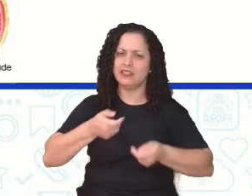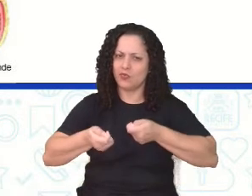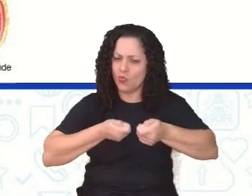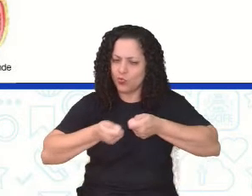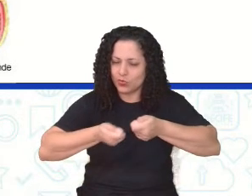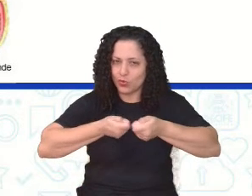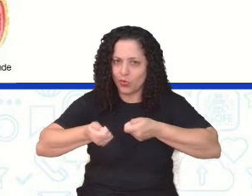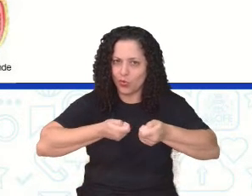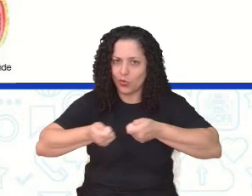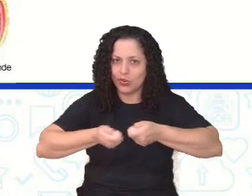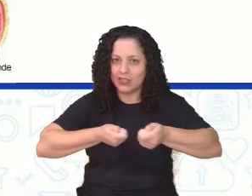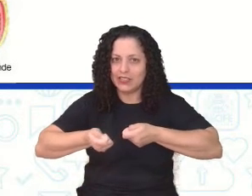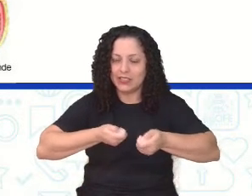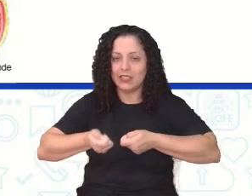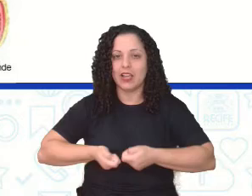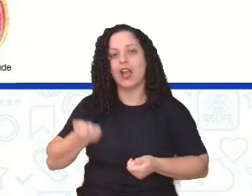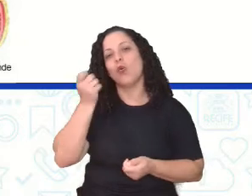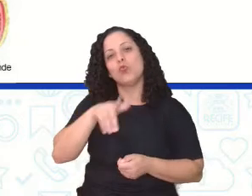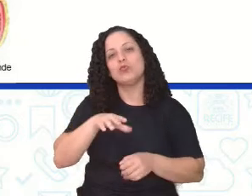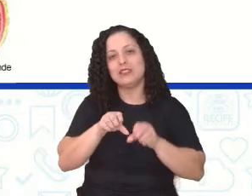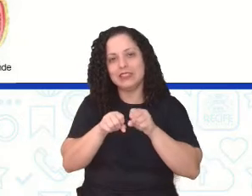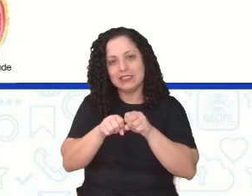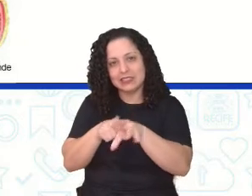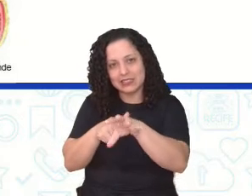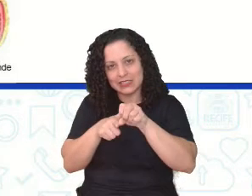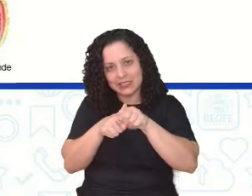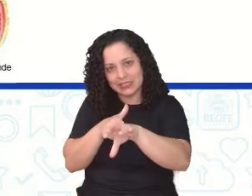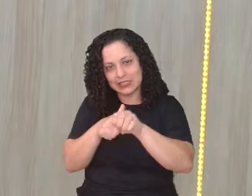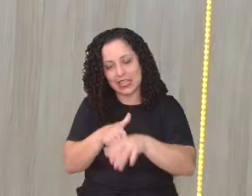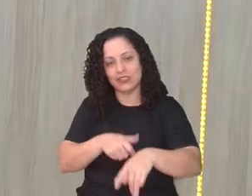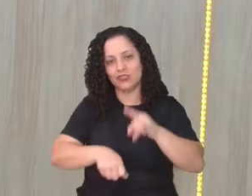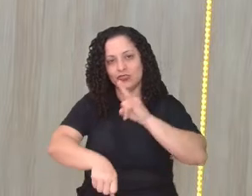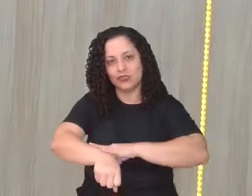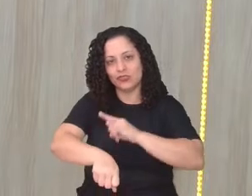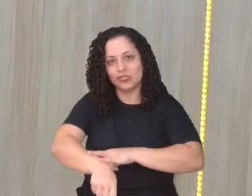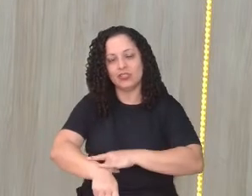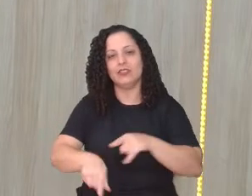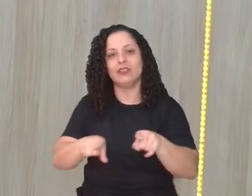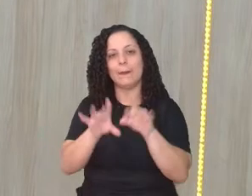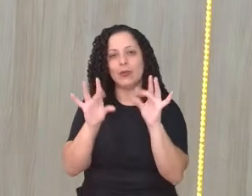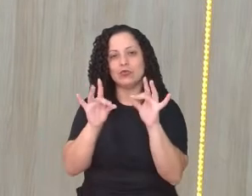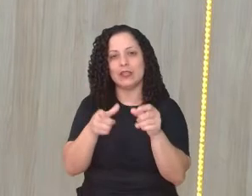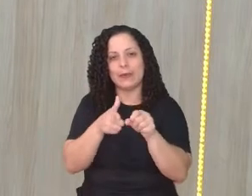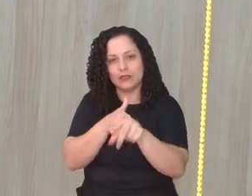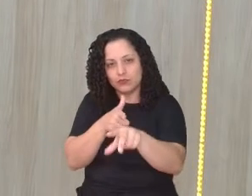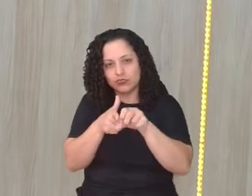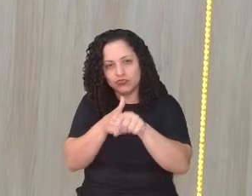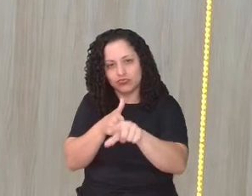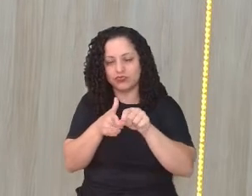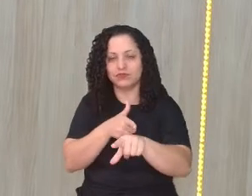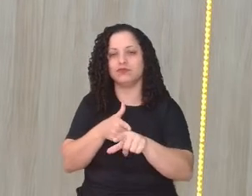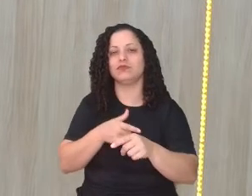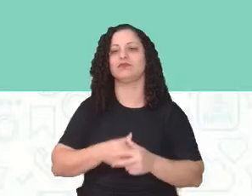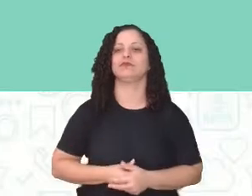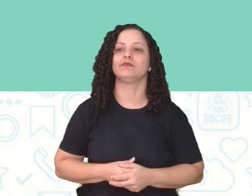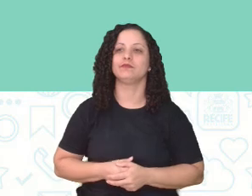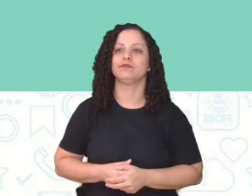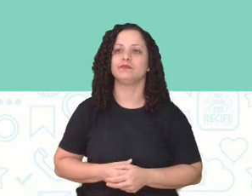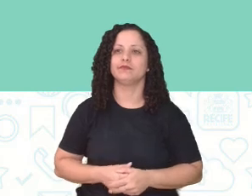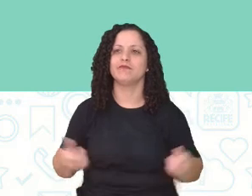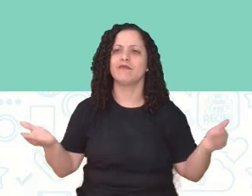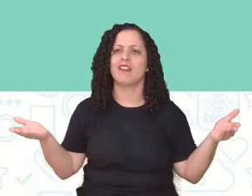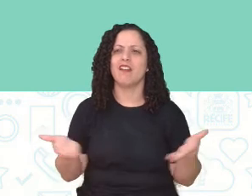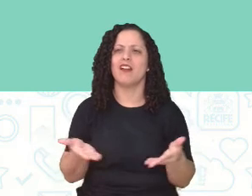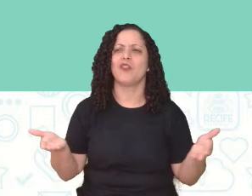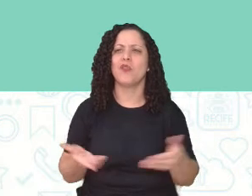a saída tanto do sêmen quanto da urina. Então, ele tem a sua função importante. Mas aqui